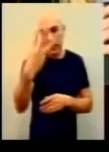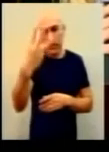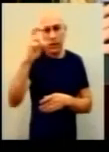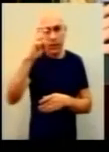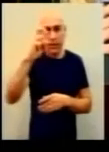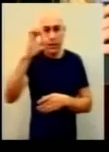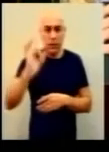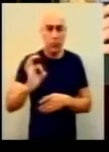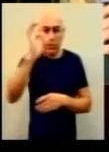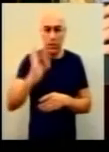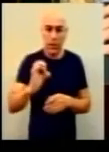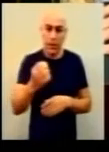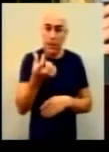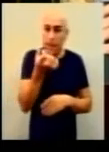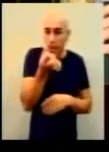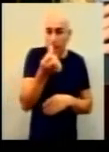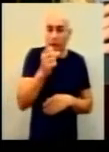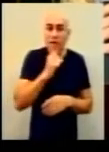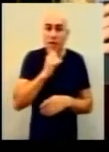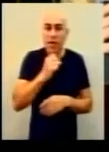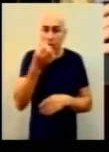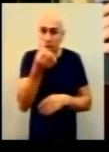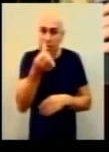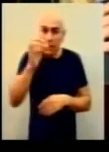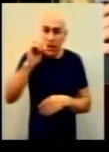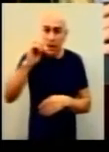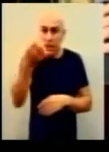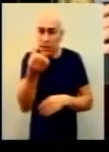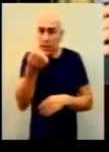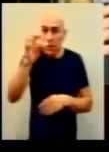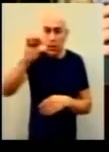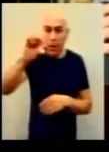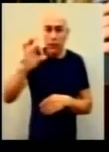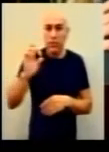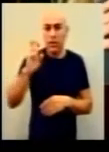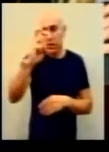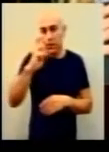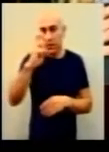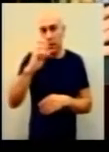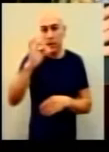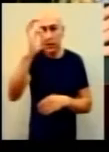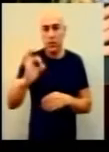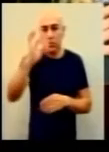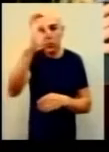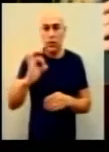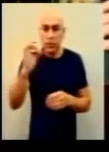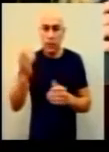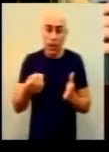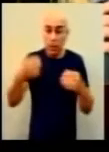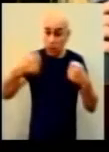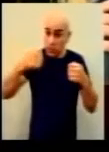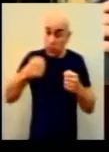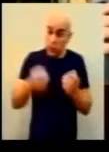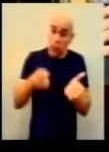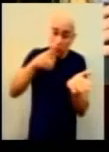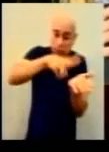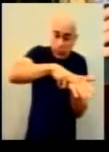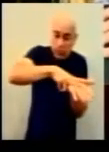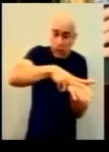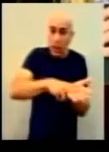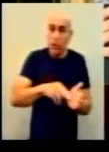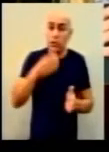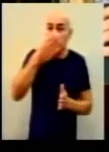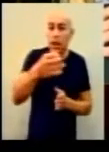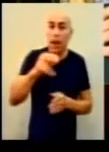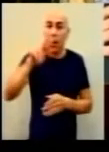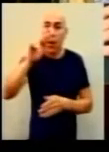nos idosos de 60 a 69, praticamente 55% de quem internou nessa faixa etária precisou de um leito de